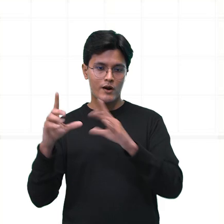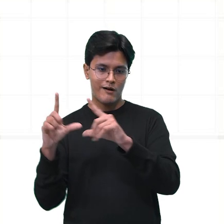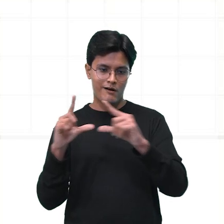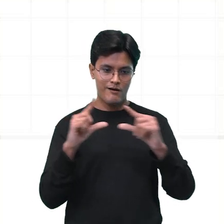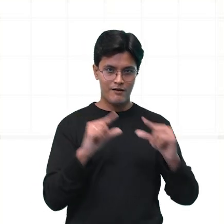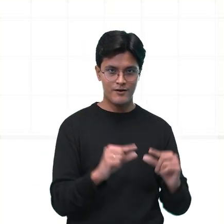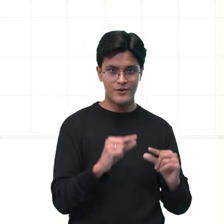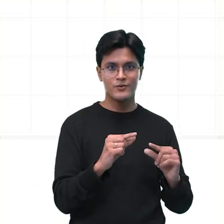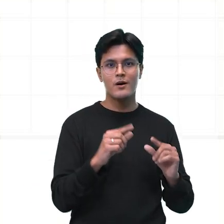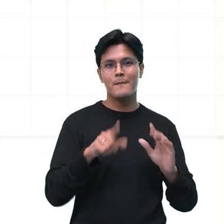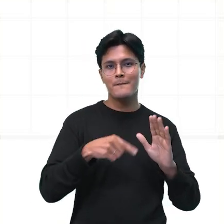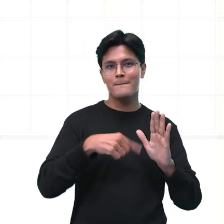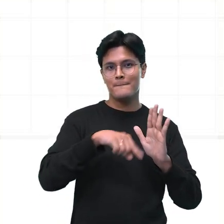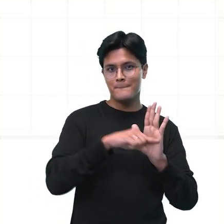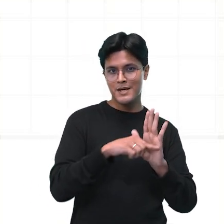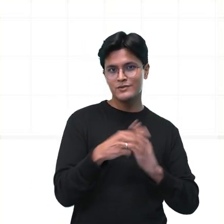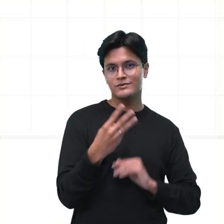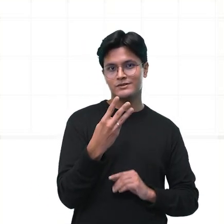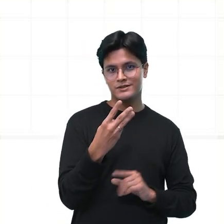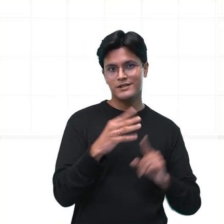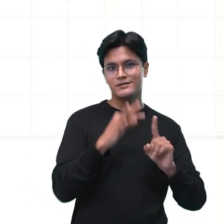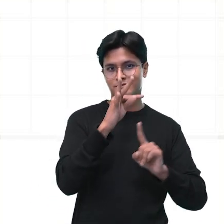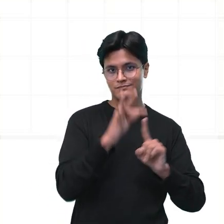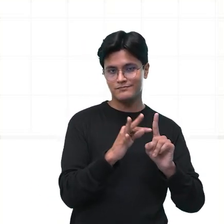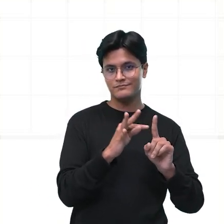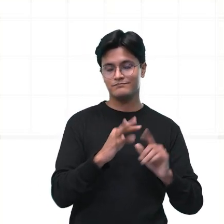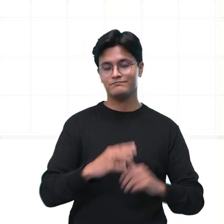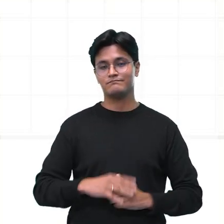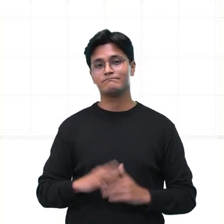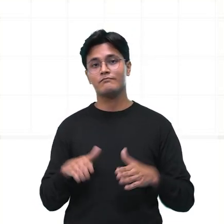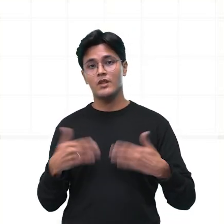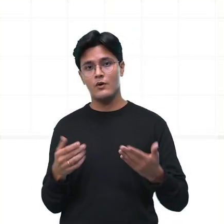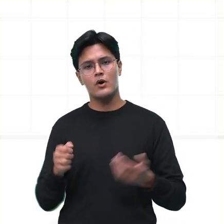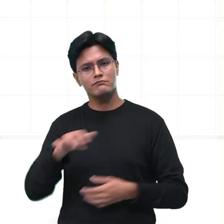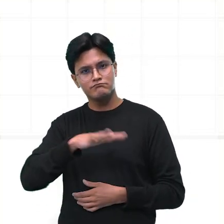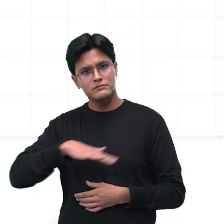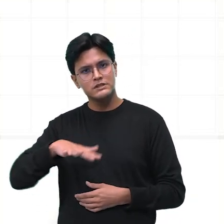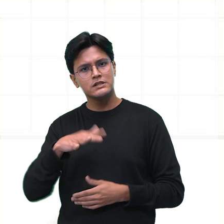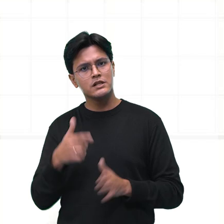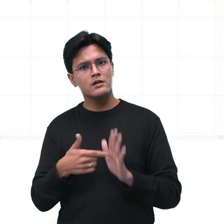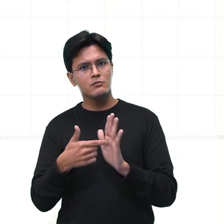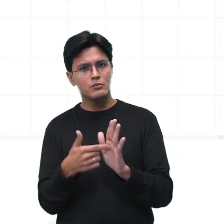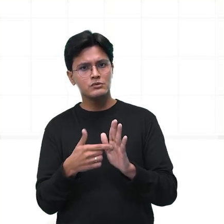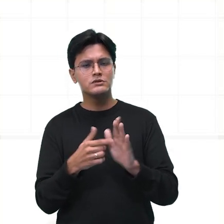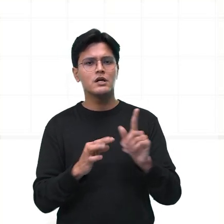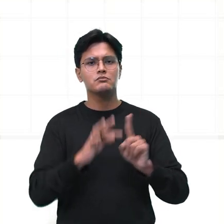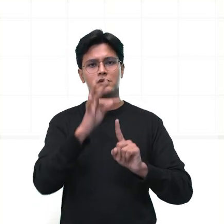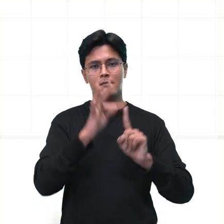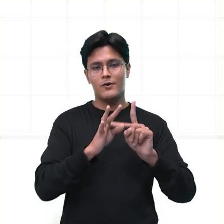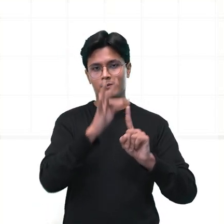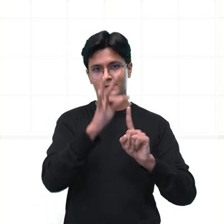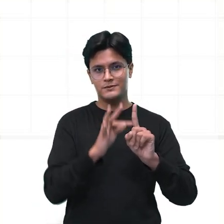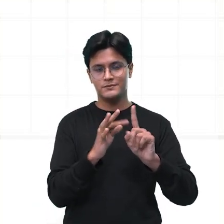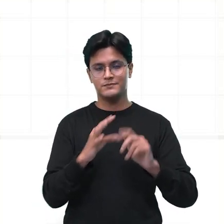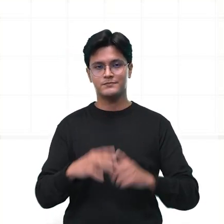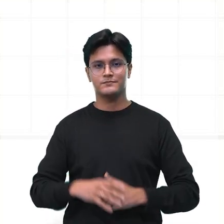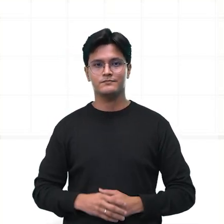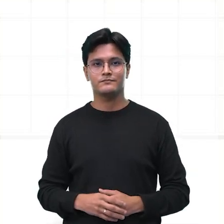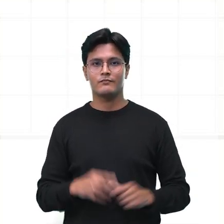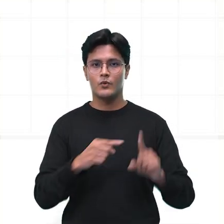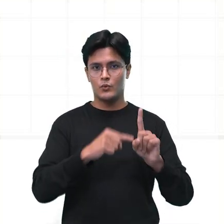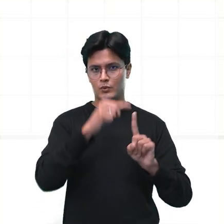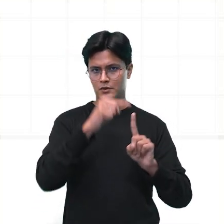GC tá E aí eu vou aqui ao cenário pra gente verificar no termômetro